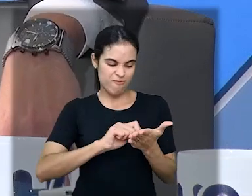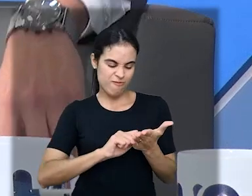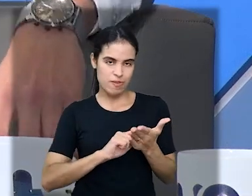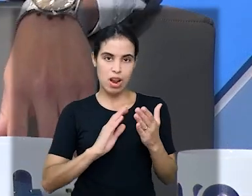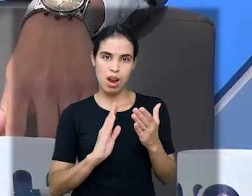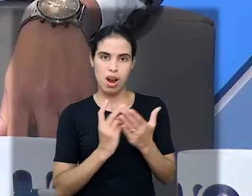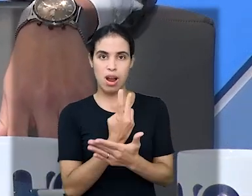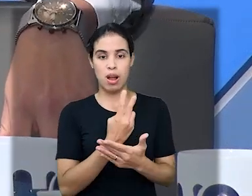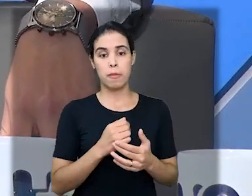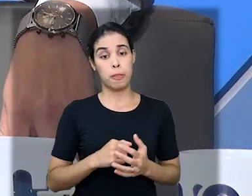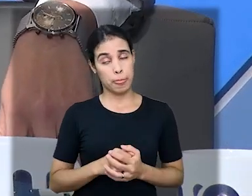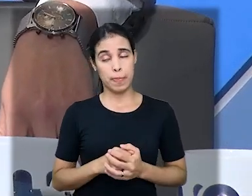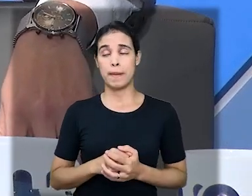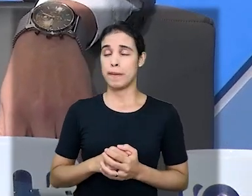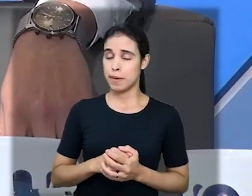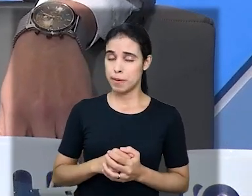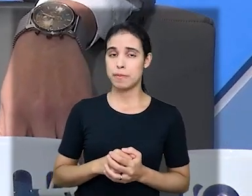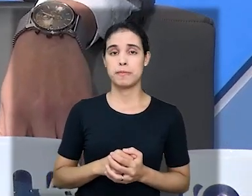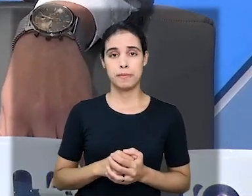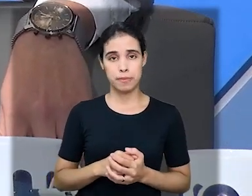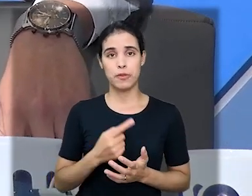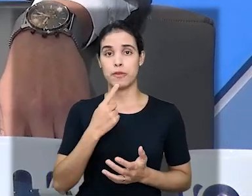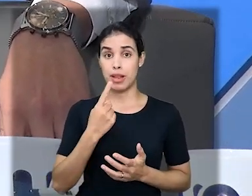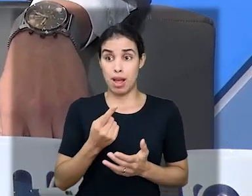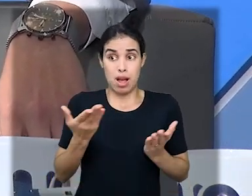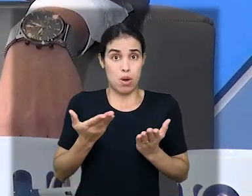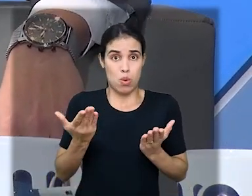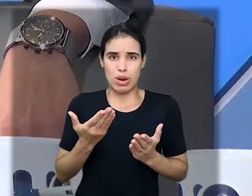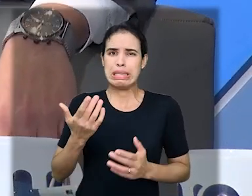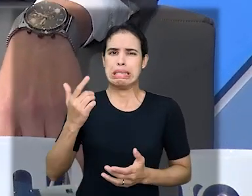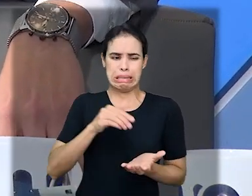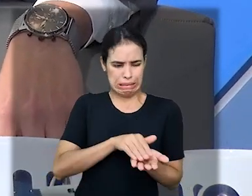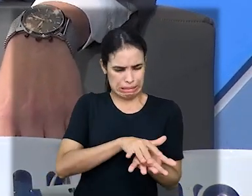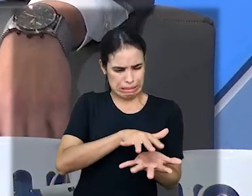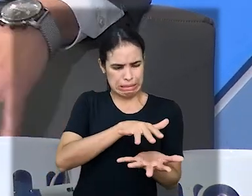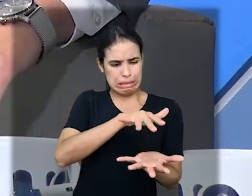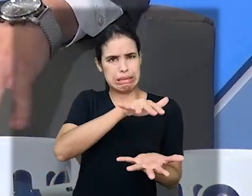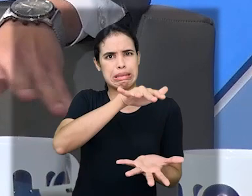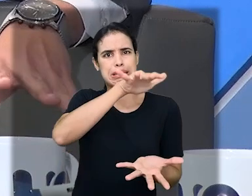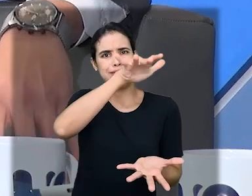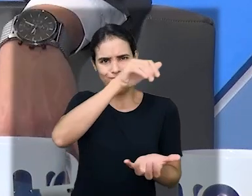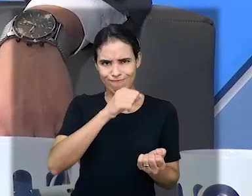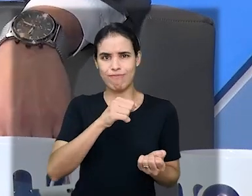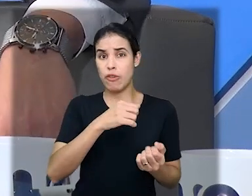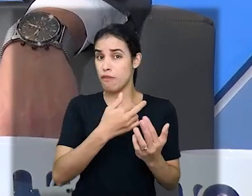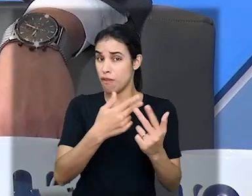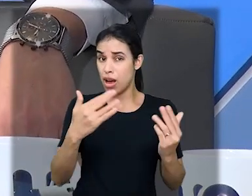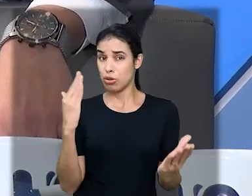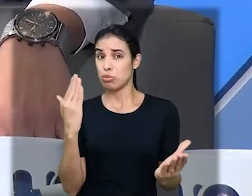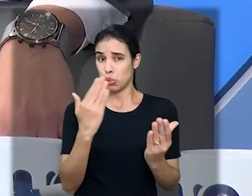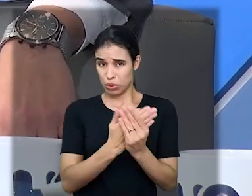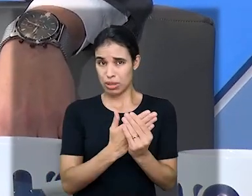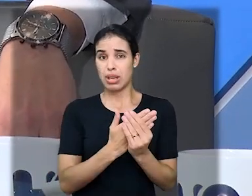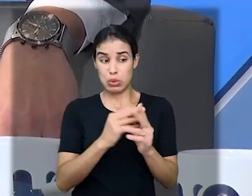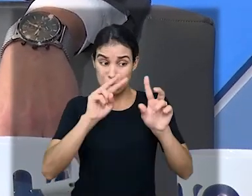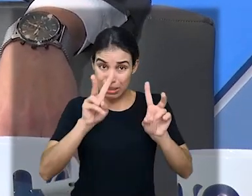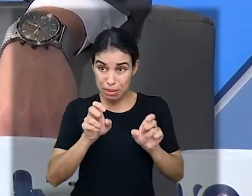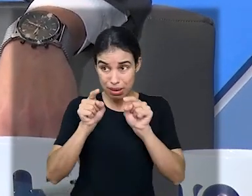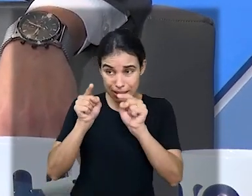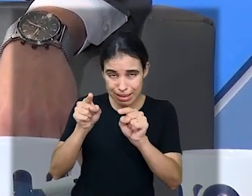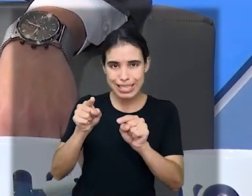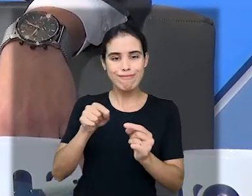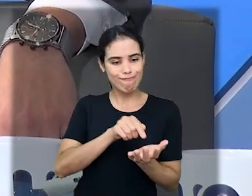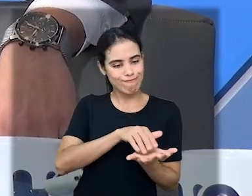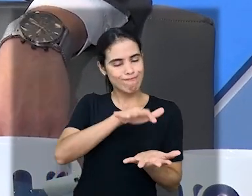Olha, vou até confessar que parece que é a modalidade do momento, que está chegando de situações dessas no